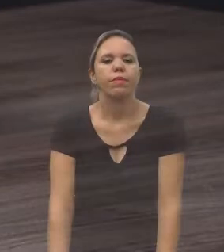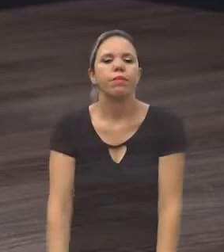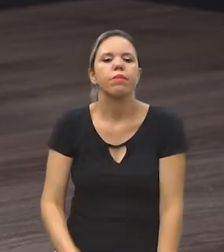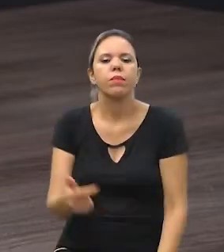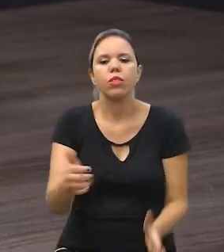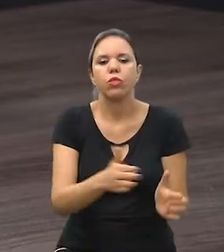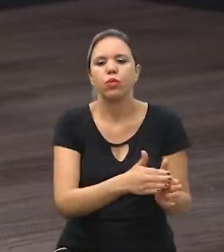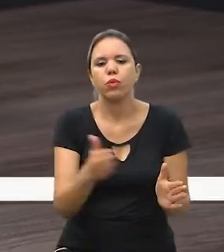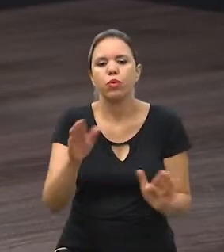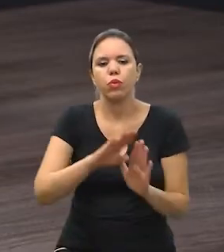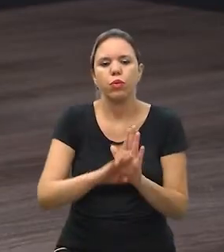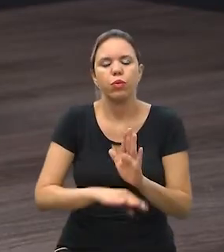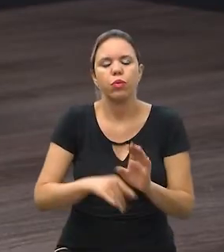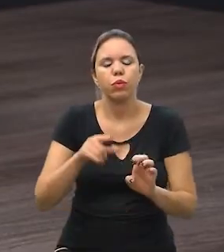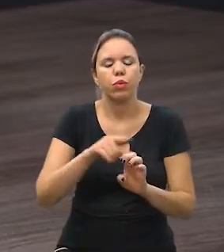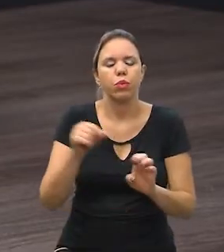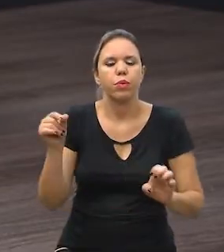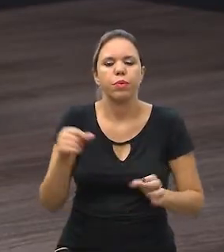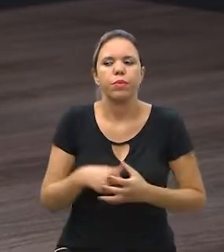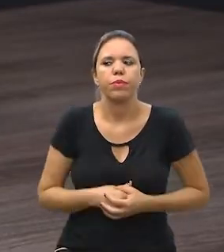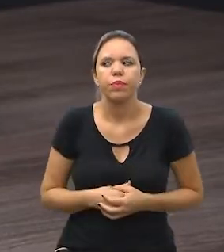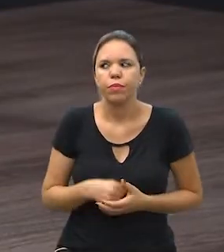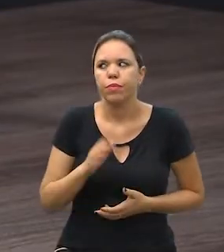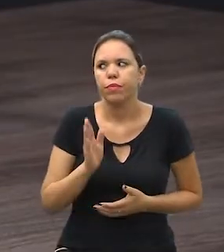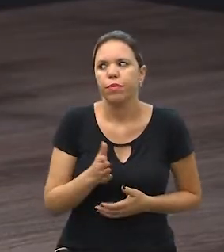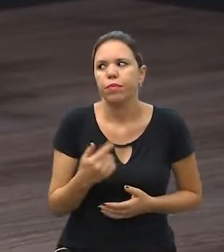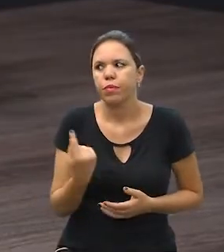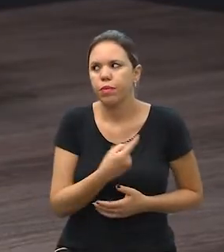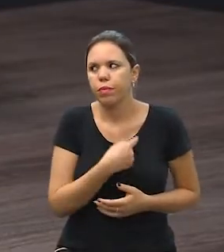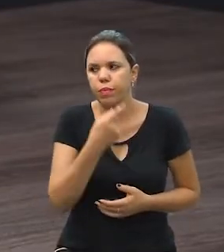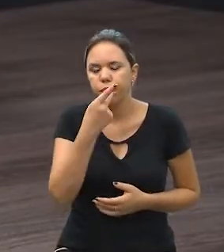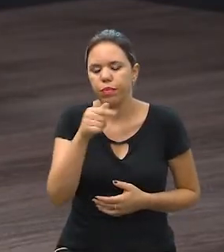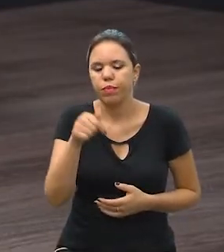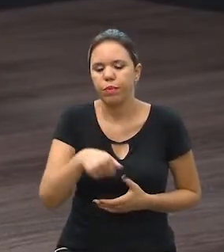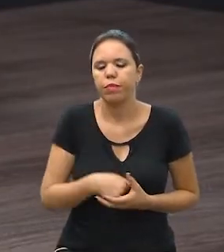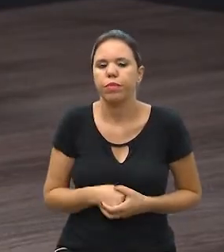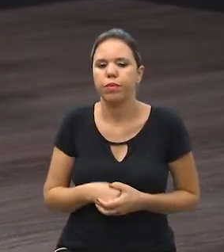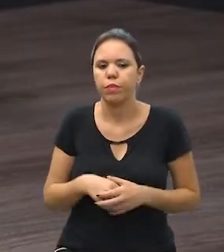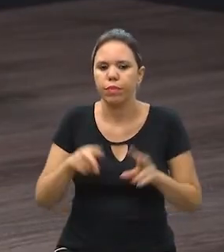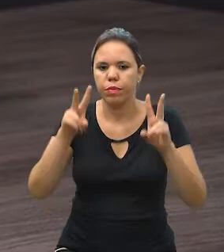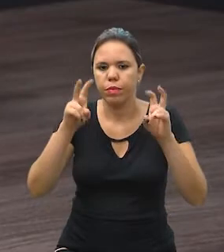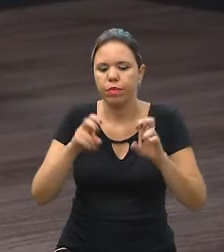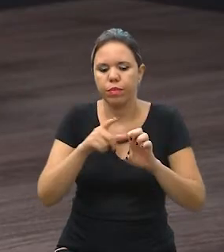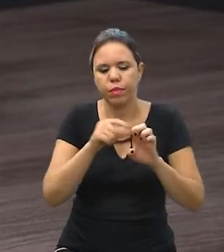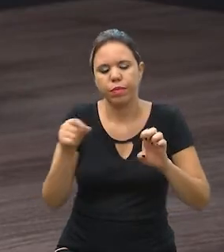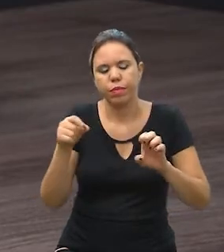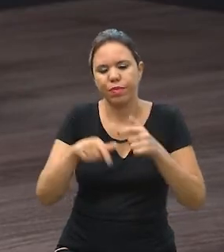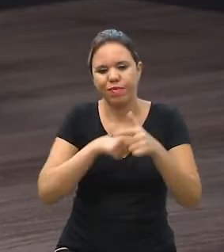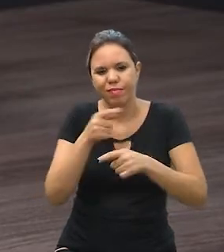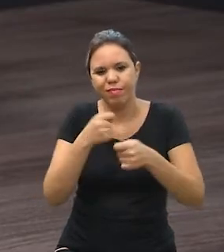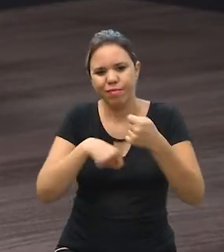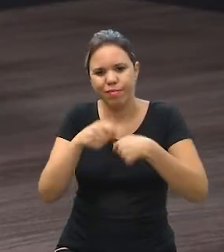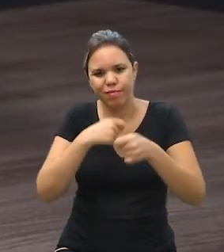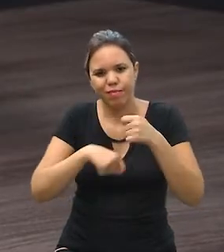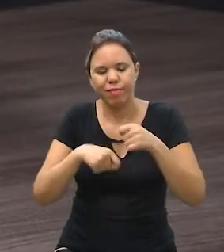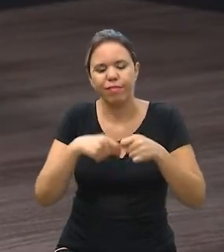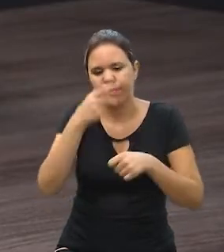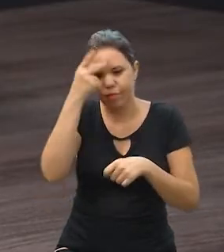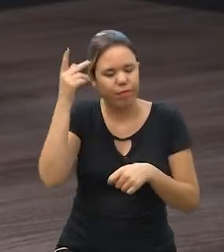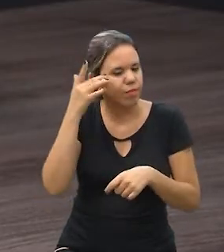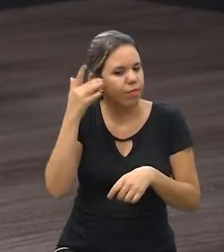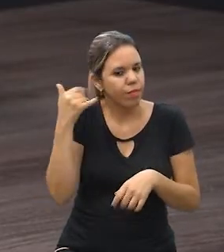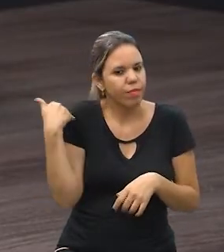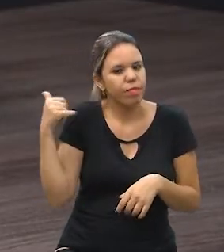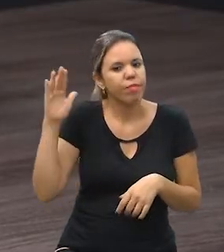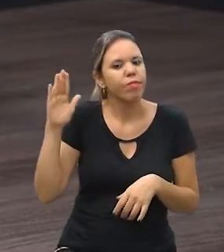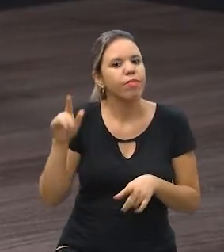Segundo bloco do Ser Empreendedor, e já que a gente está falando sobre empreender na maturidade, a